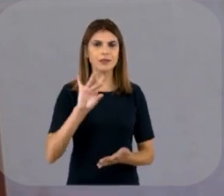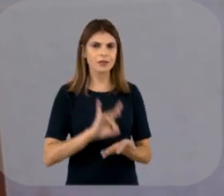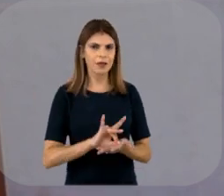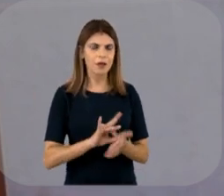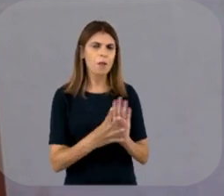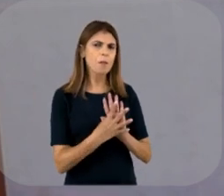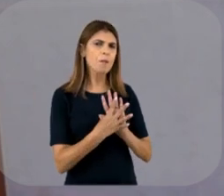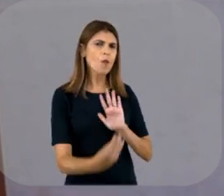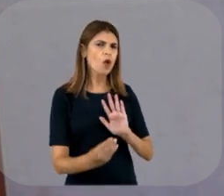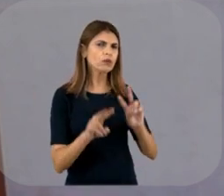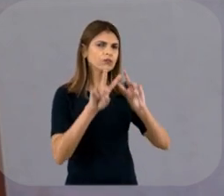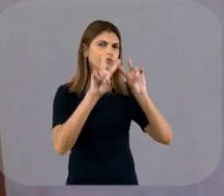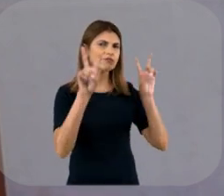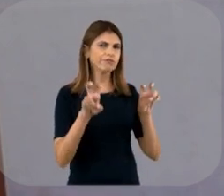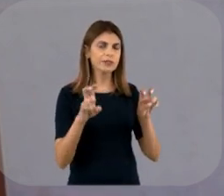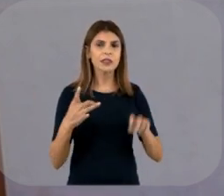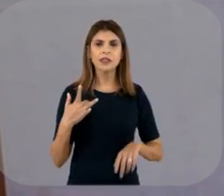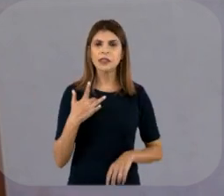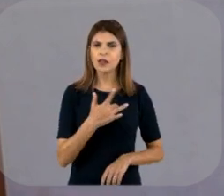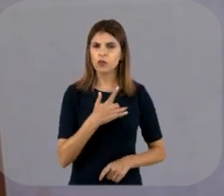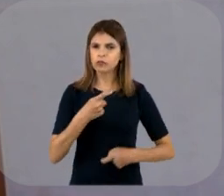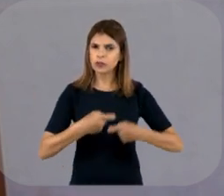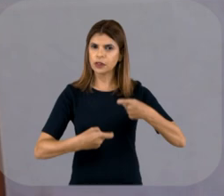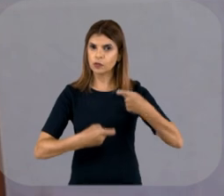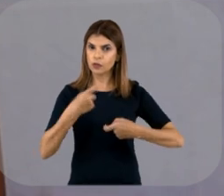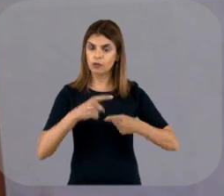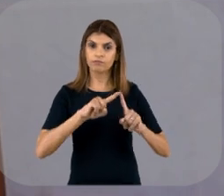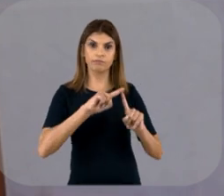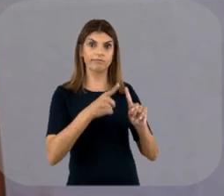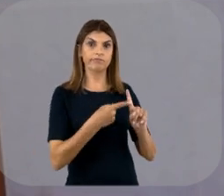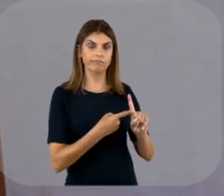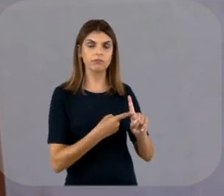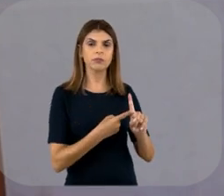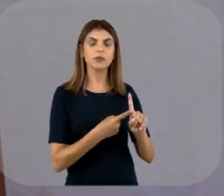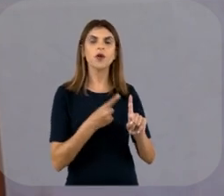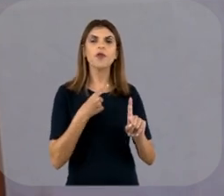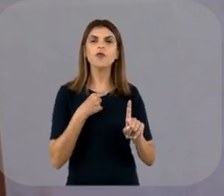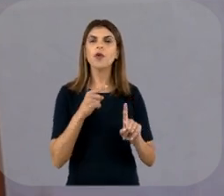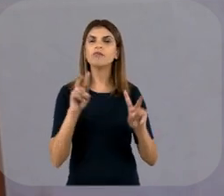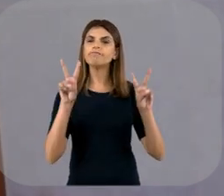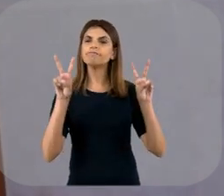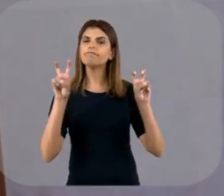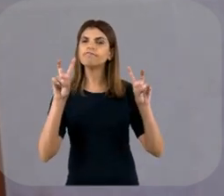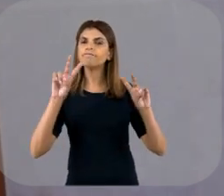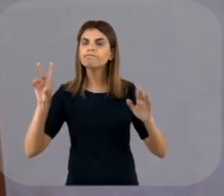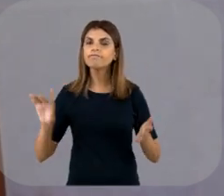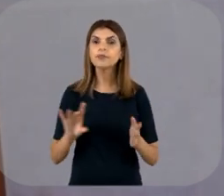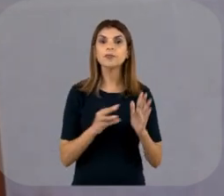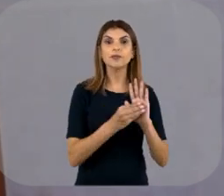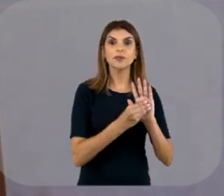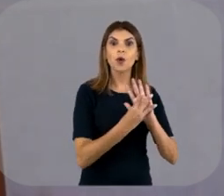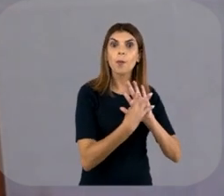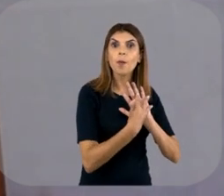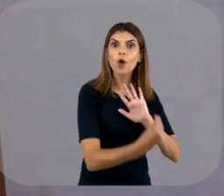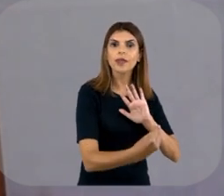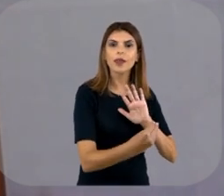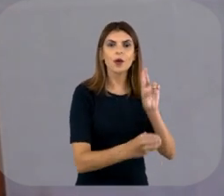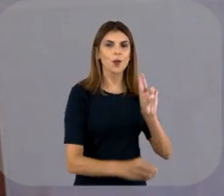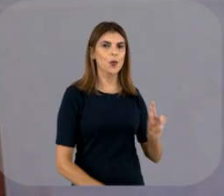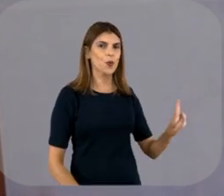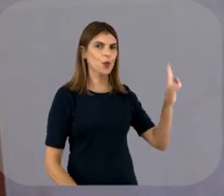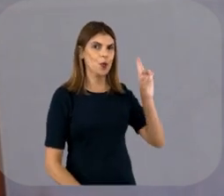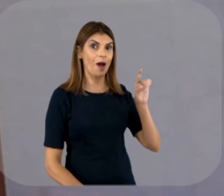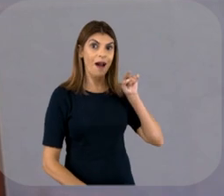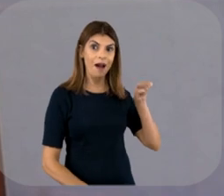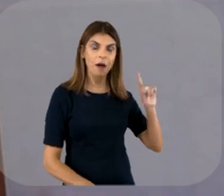modelo brasileiro de abordagem abrangente em saúde sexual e reprodutiva, eu vou fazer referência brevemente ao modelo uruguaio,